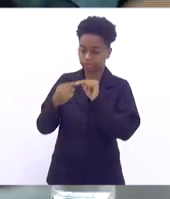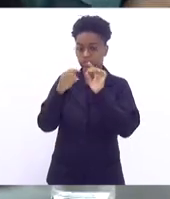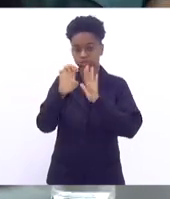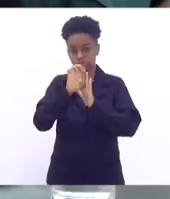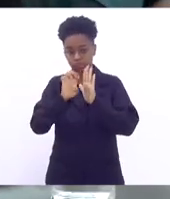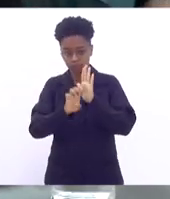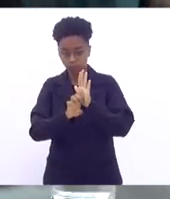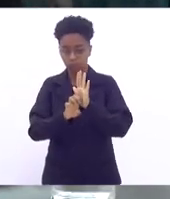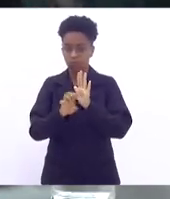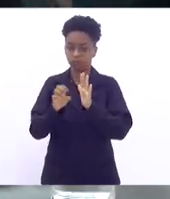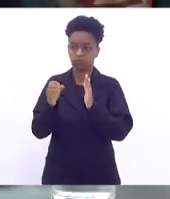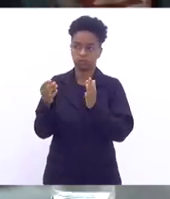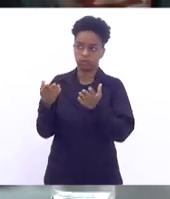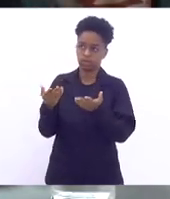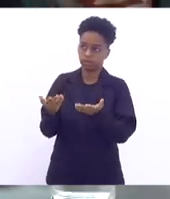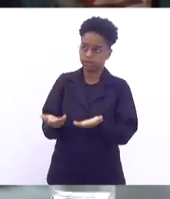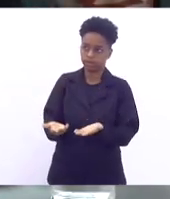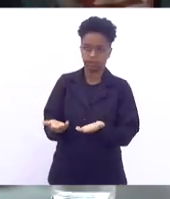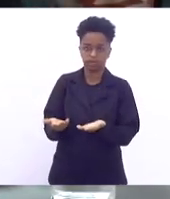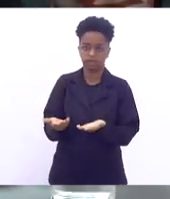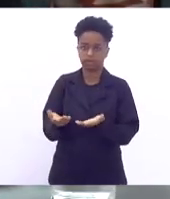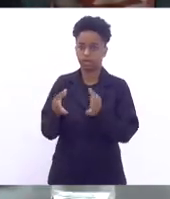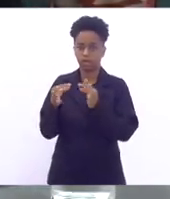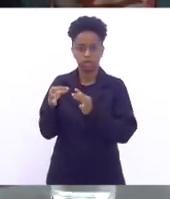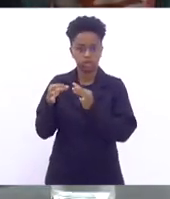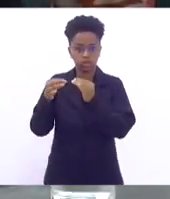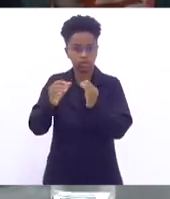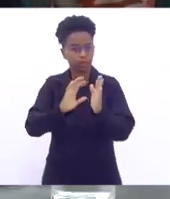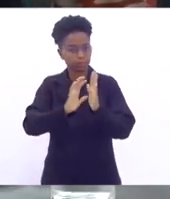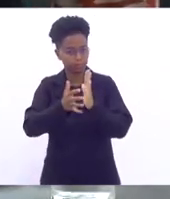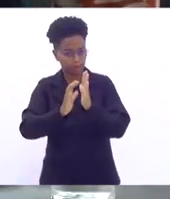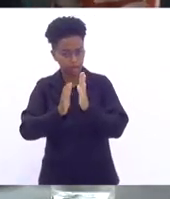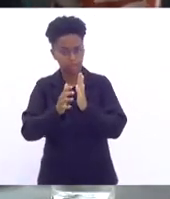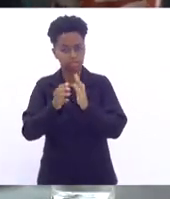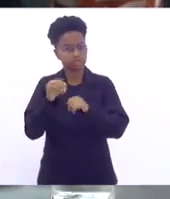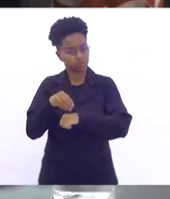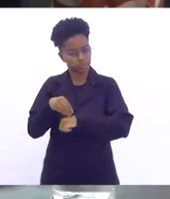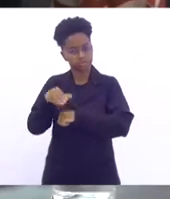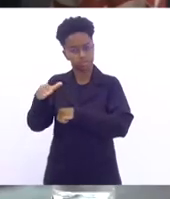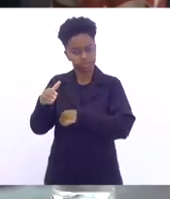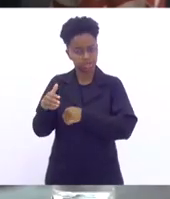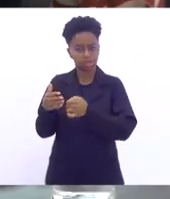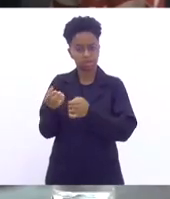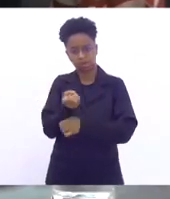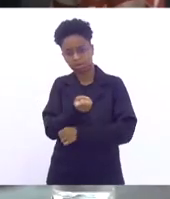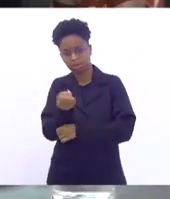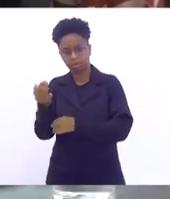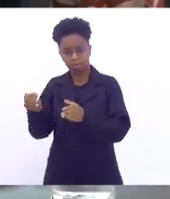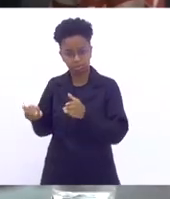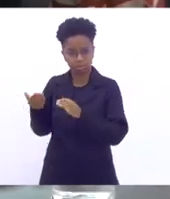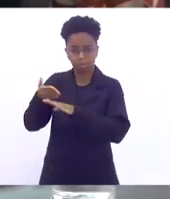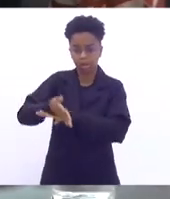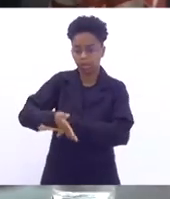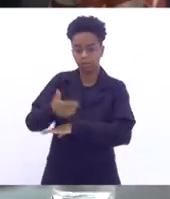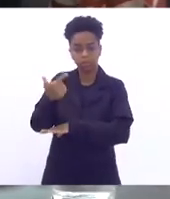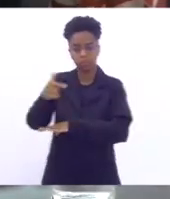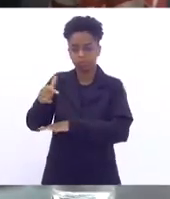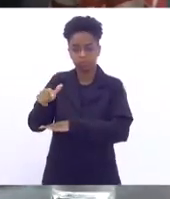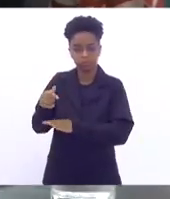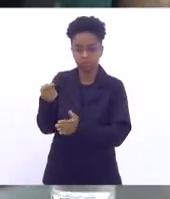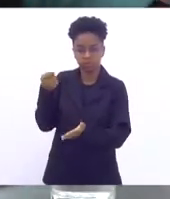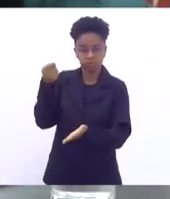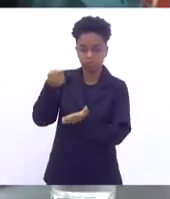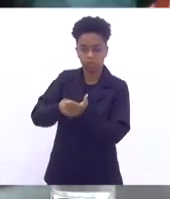que todos os partidos indicam a proporcionalidade não existe obrigatoriedade de